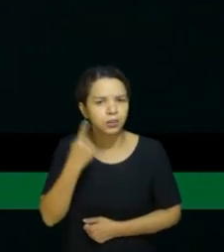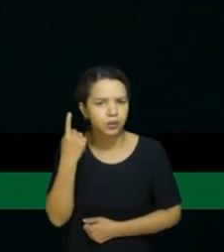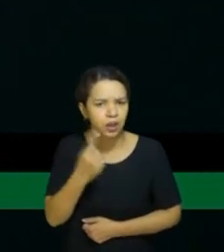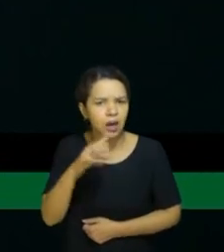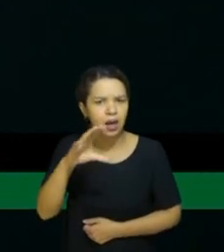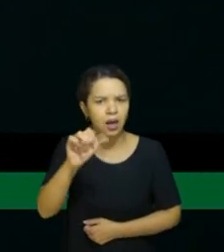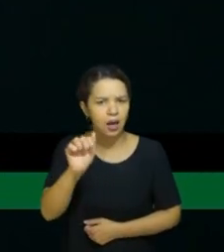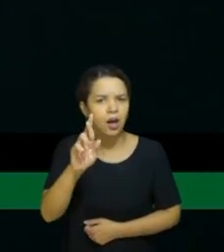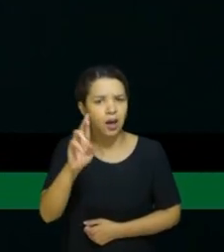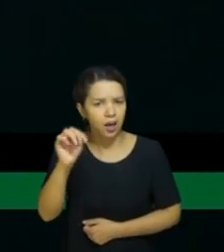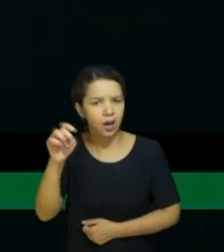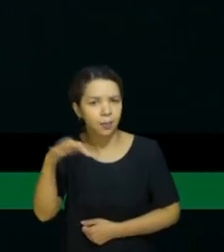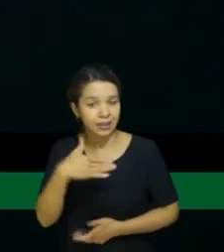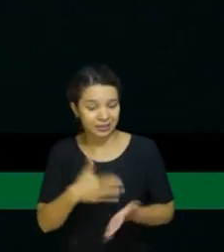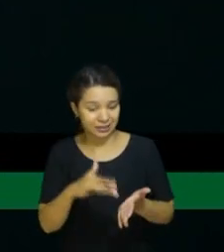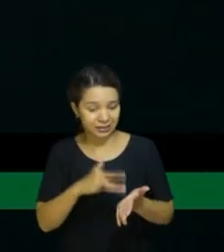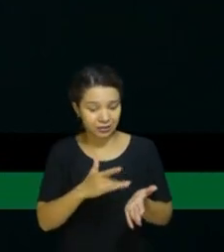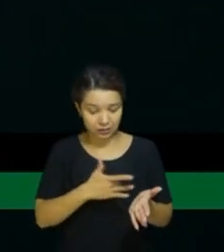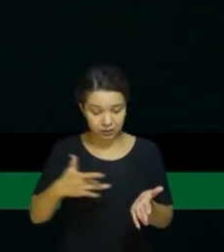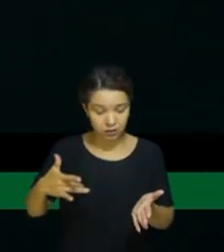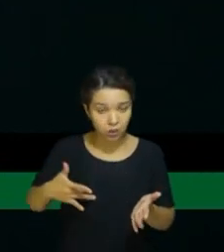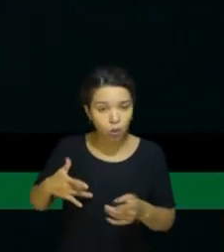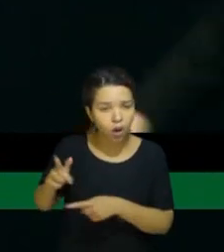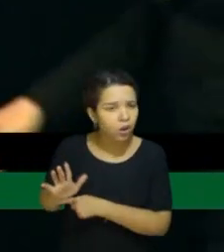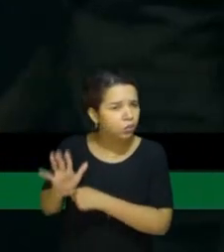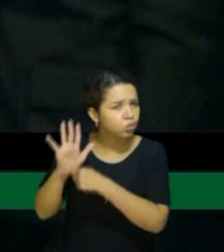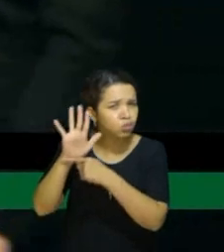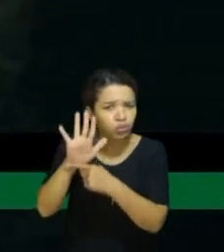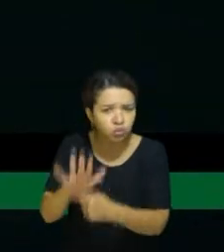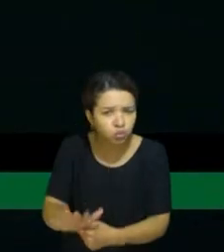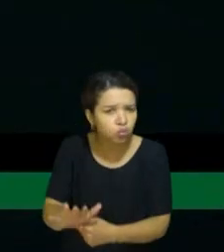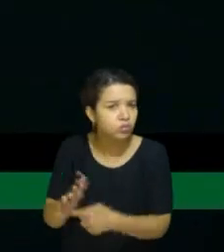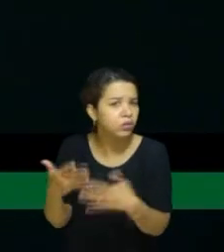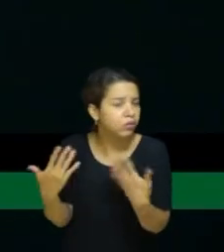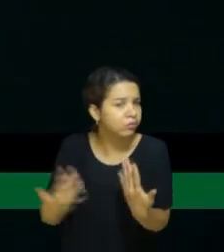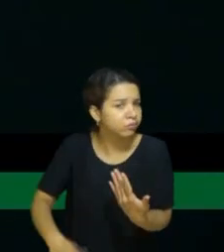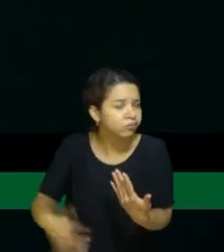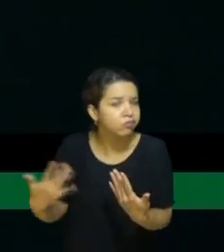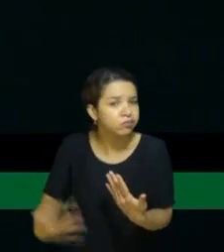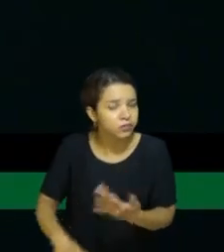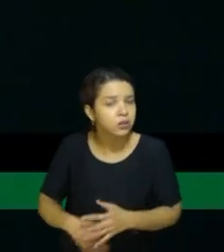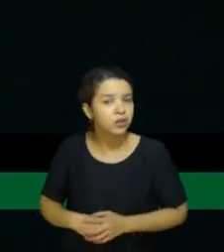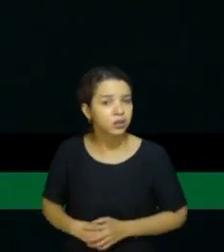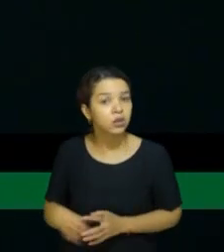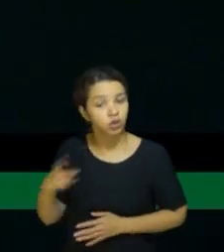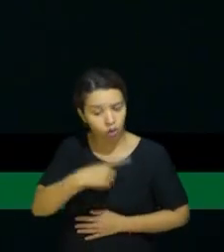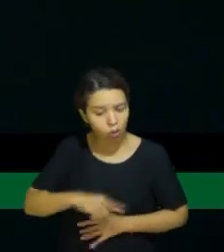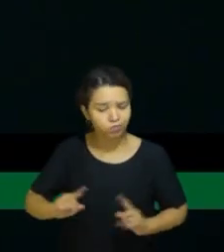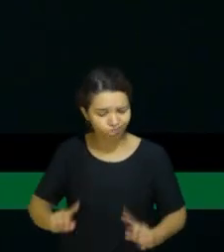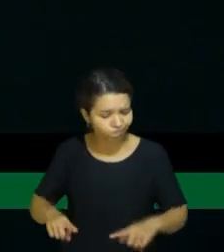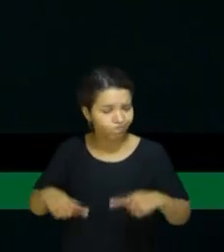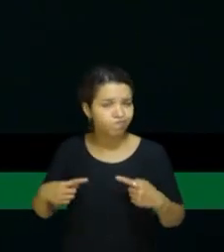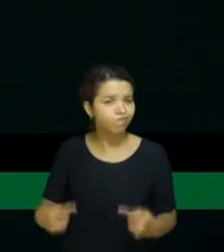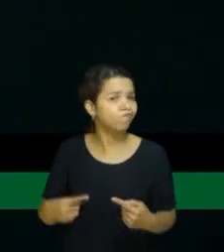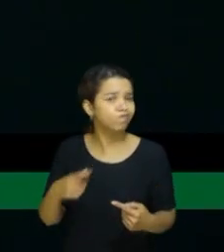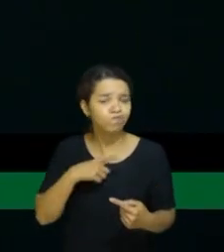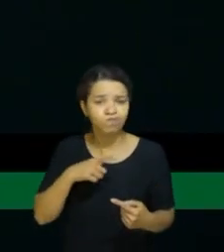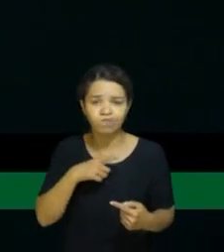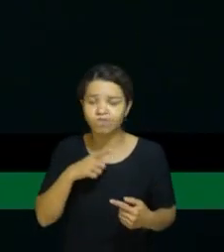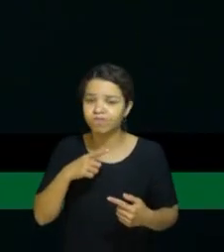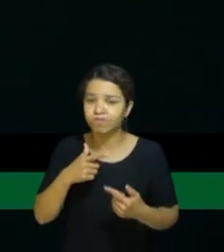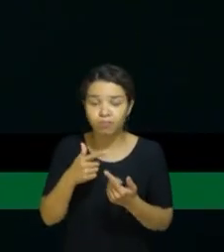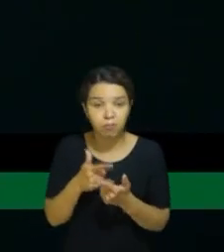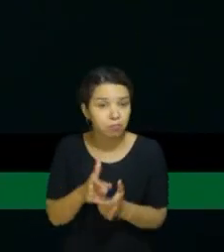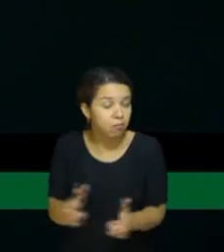saúde tem ajudado significativamente na diminuição dess desses números mas nós temos desafios enormes não